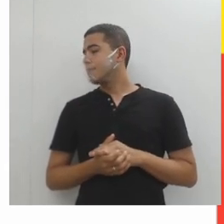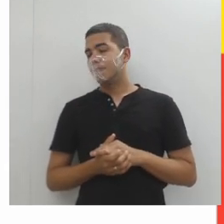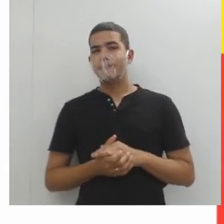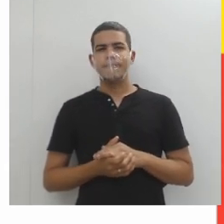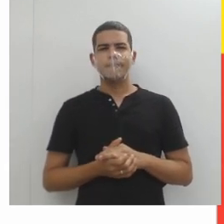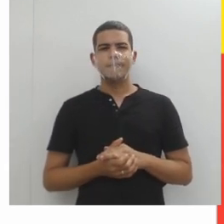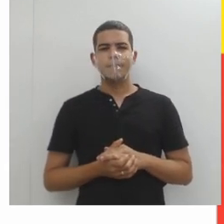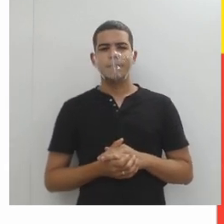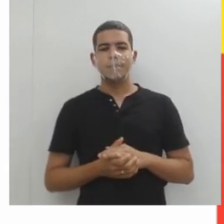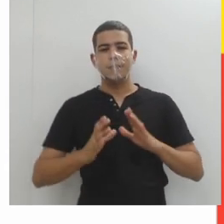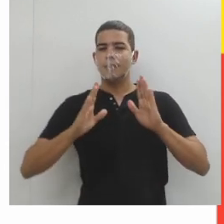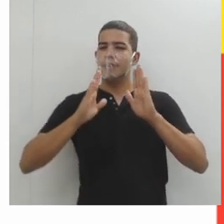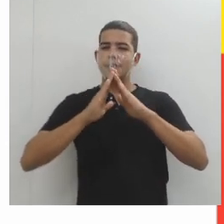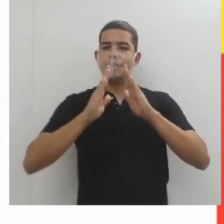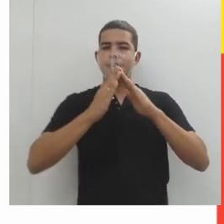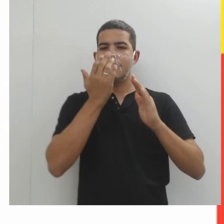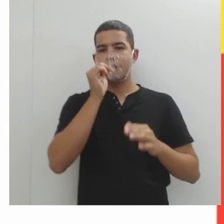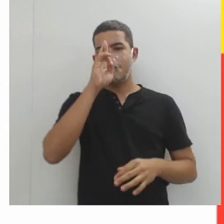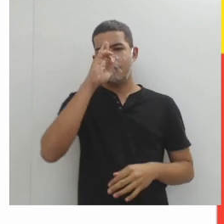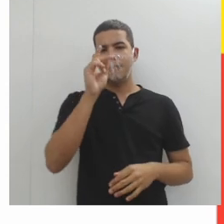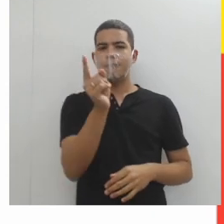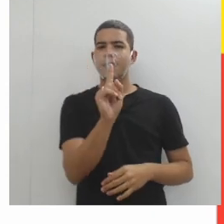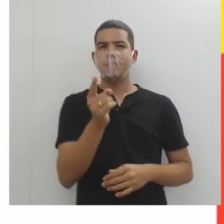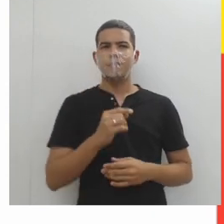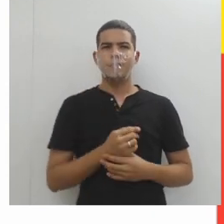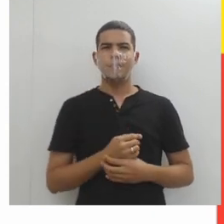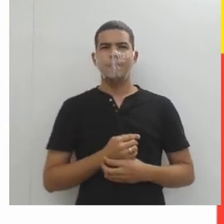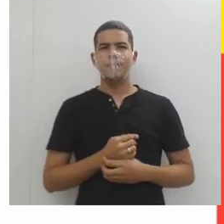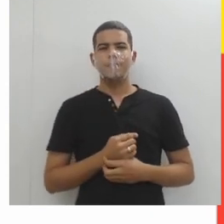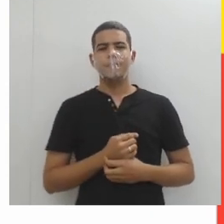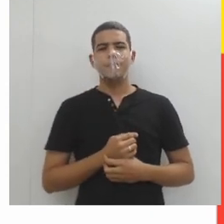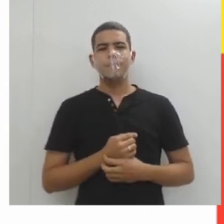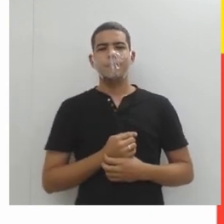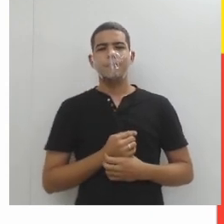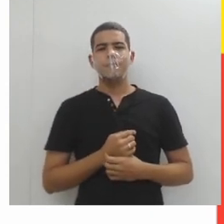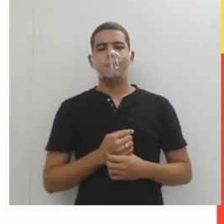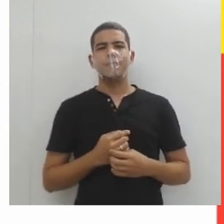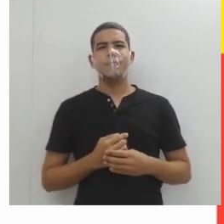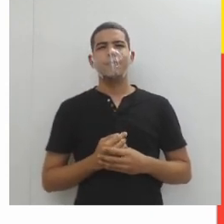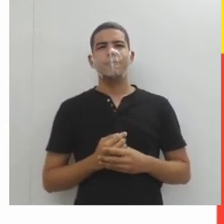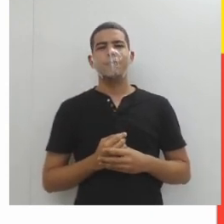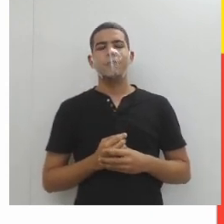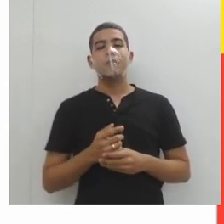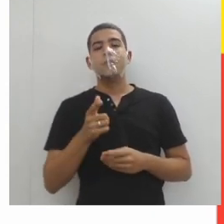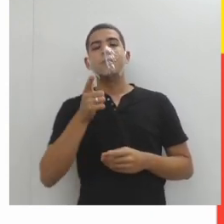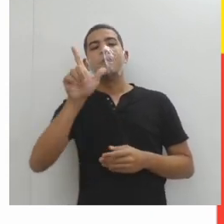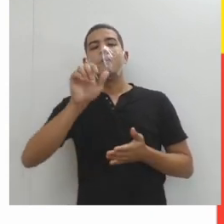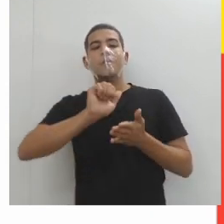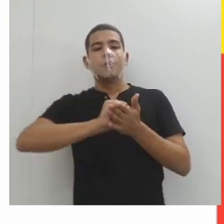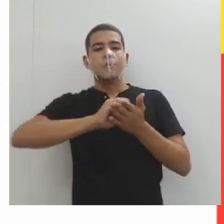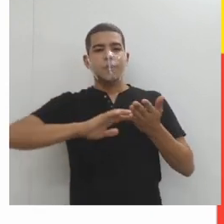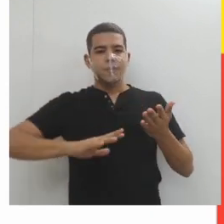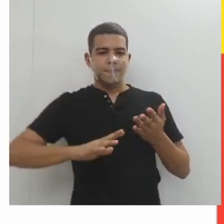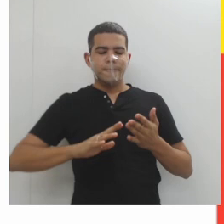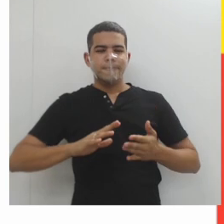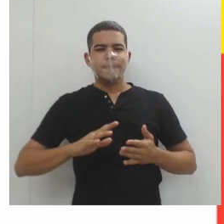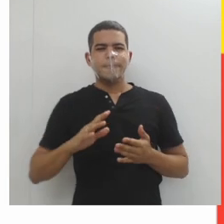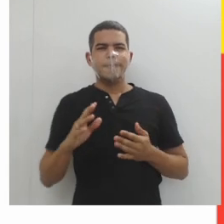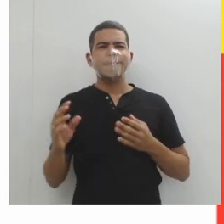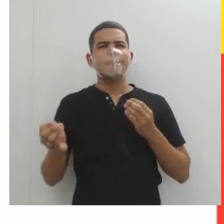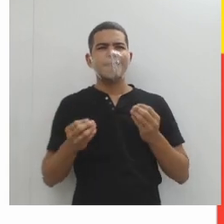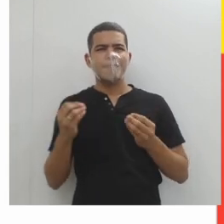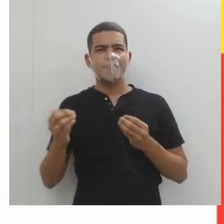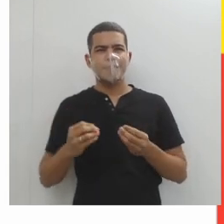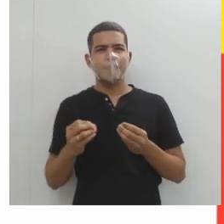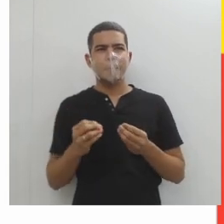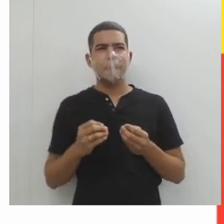home. Não almoçamos em casa. A próxima atividade, você tem que ir aí, ó, supply the present perfect of the verbs given. Você